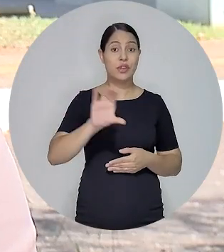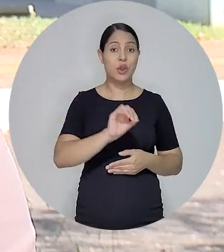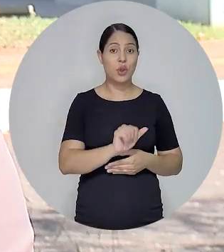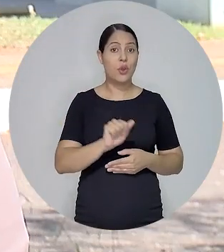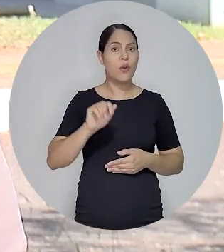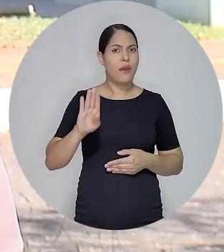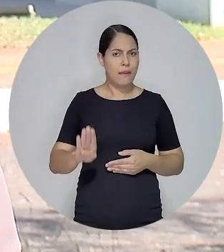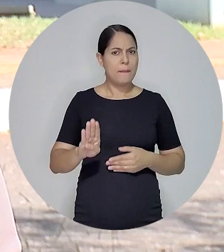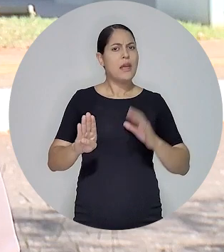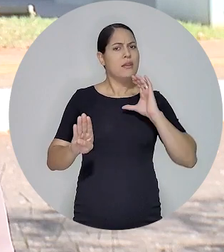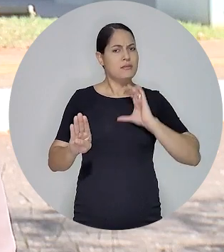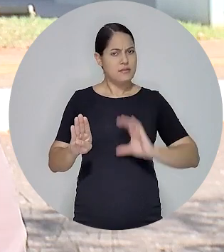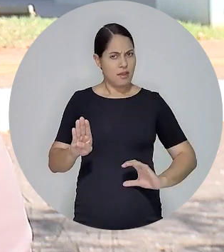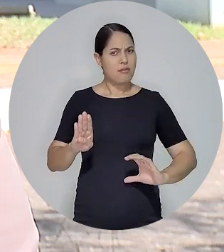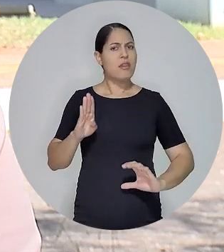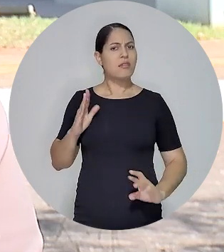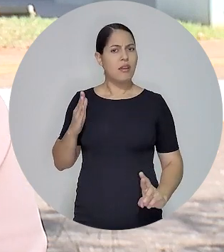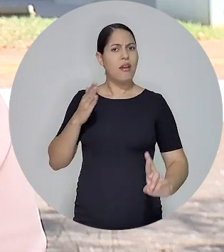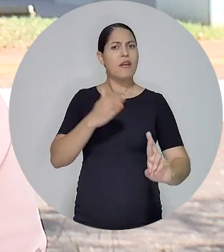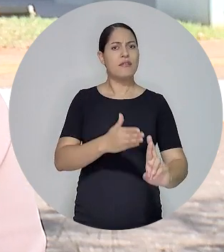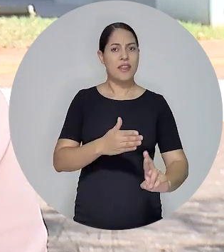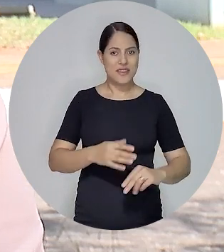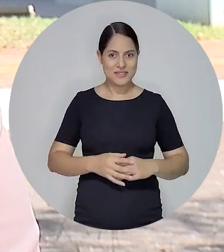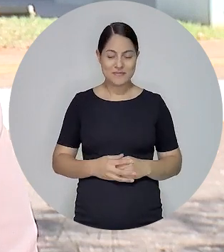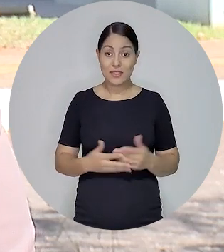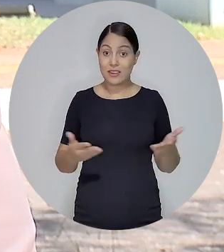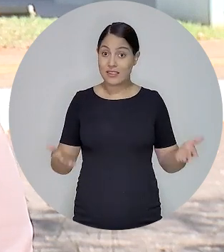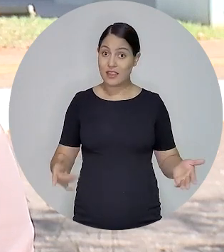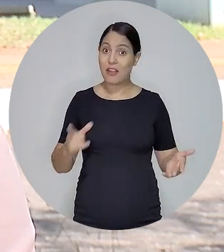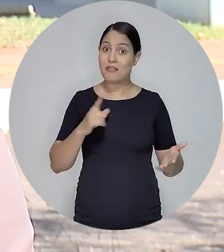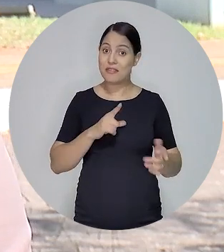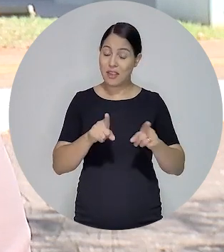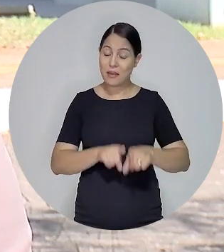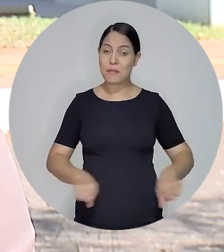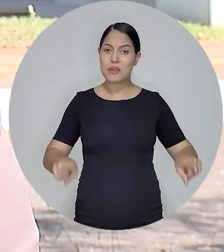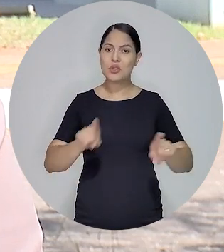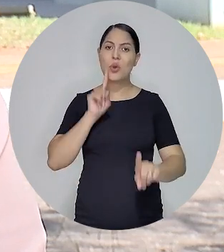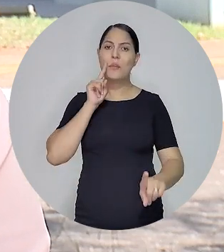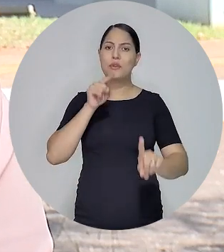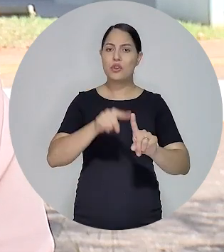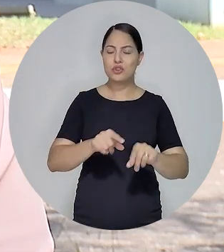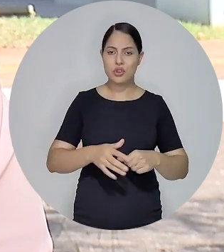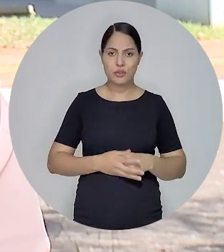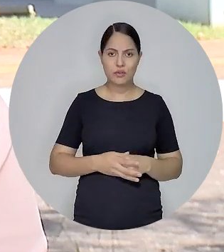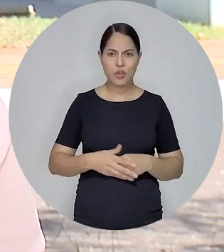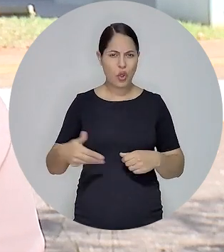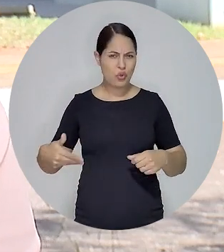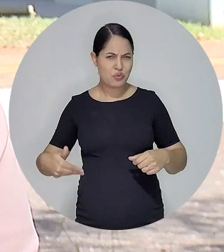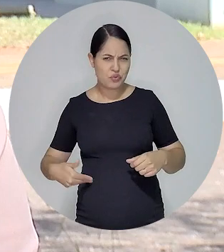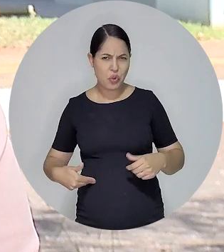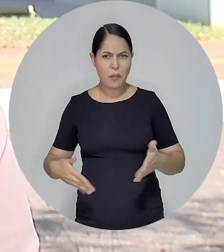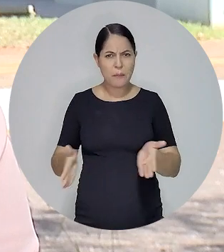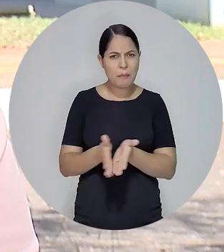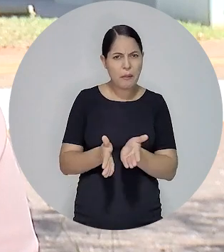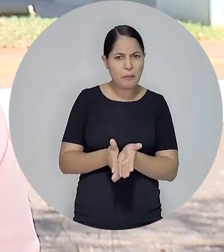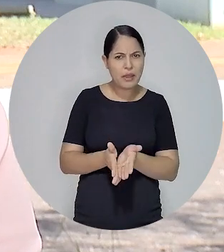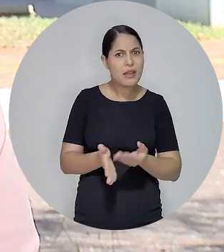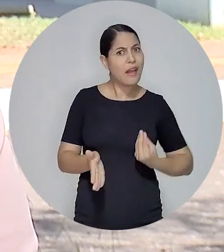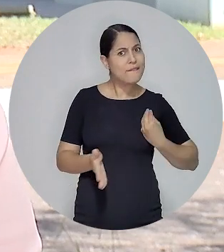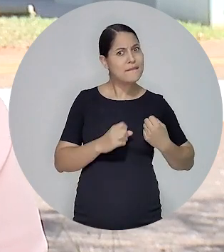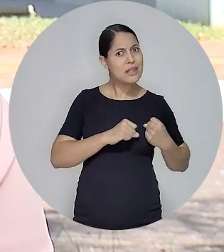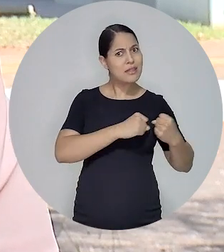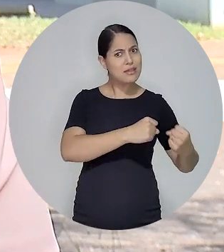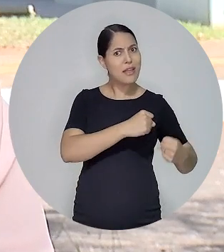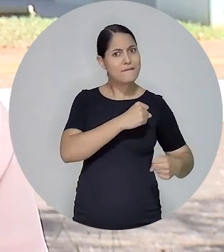da OAB, em sua missão de representar a cidadania, é parceiro institucional da Ação da Cidadania contra a Fome, a Miséria e